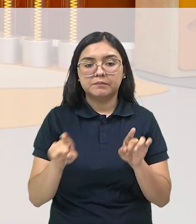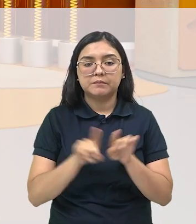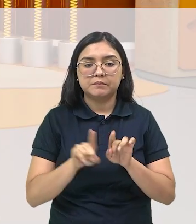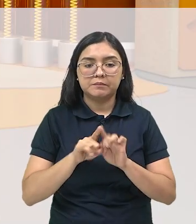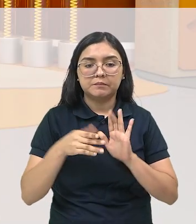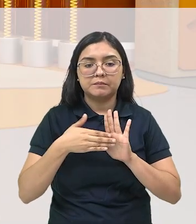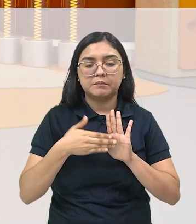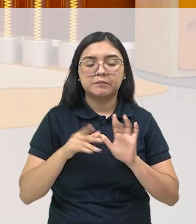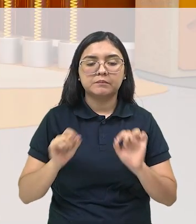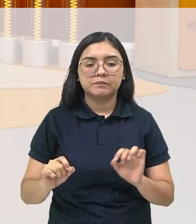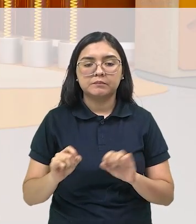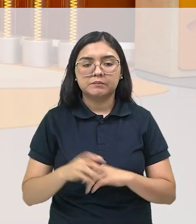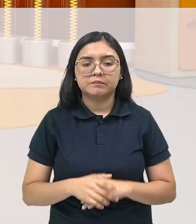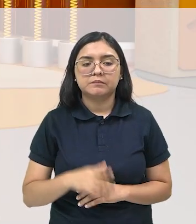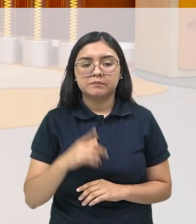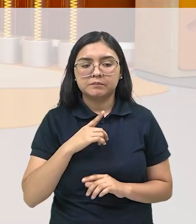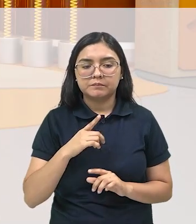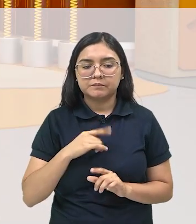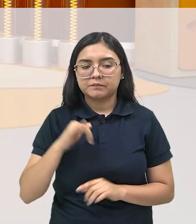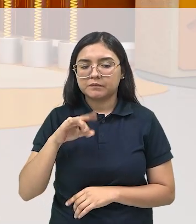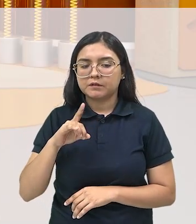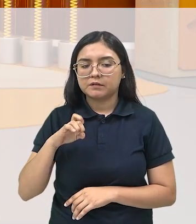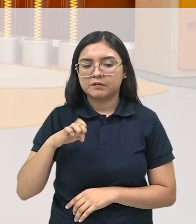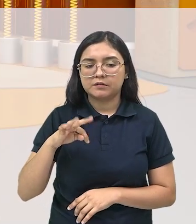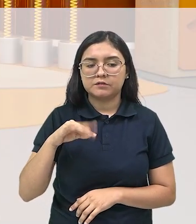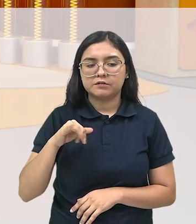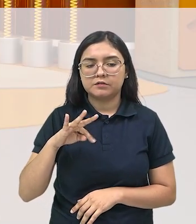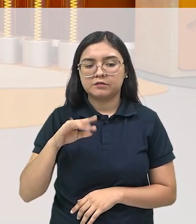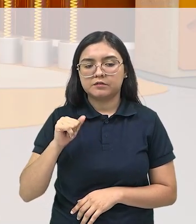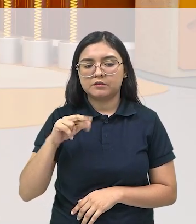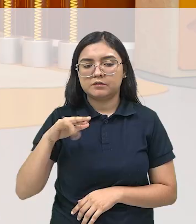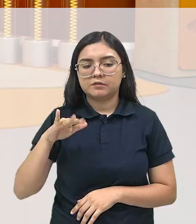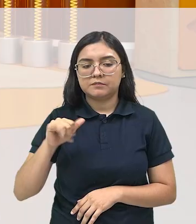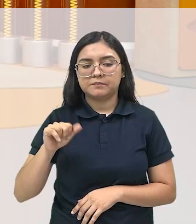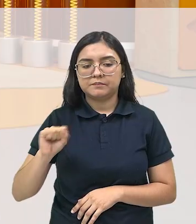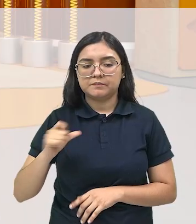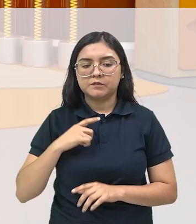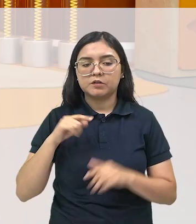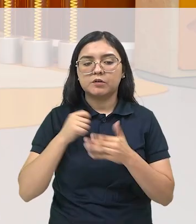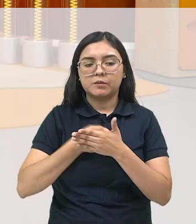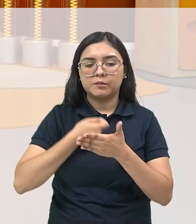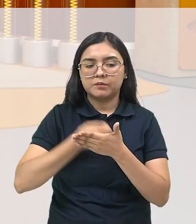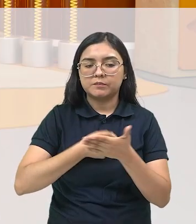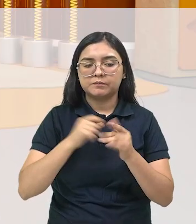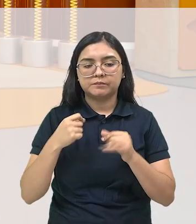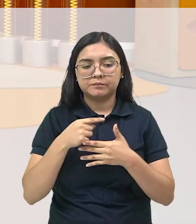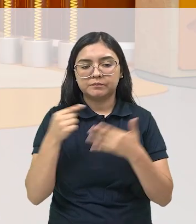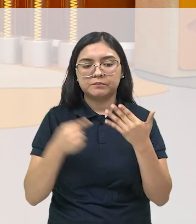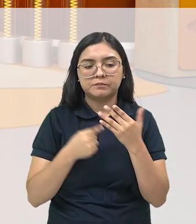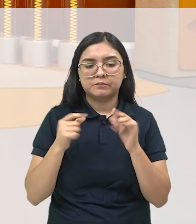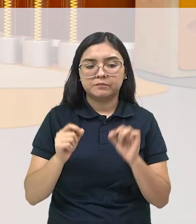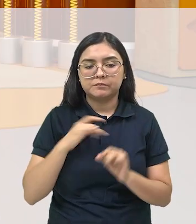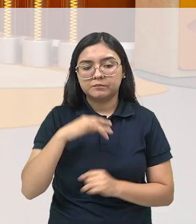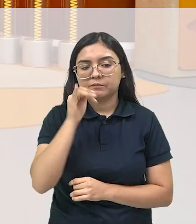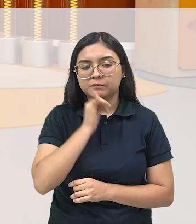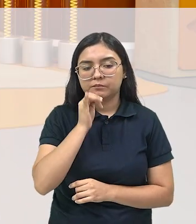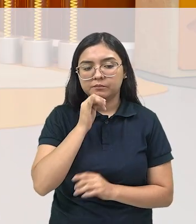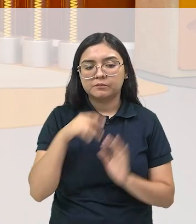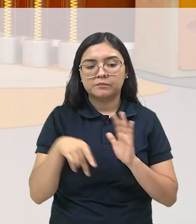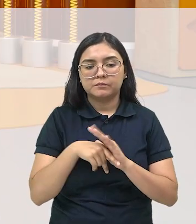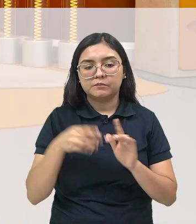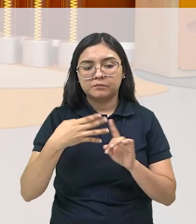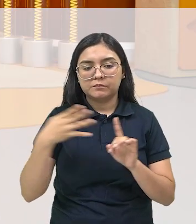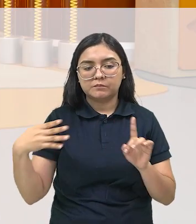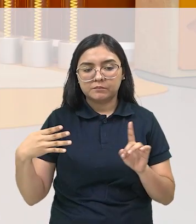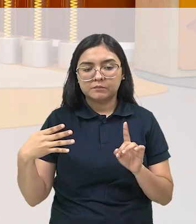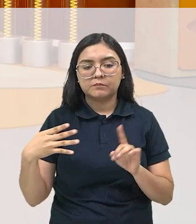movimentos de pauta identitárias, né, que são aqueles movimentos que lutam aí pelas questões, por exemplo, a questão LGBT, né,